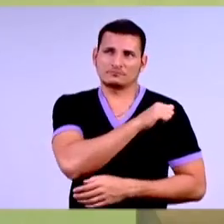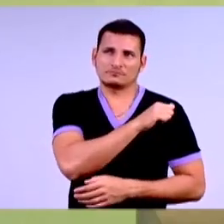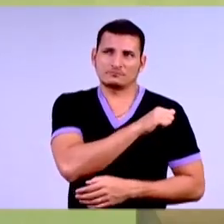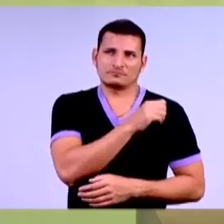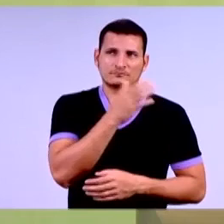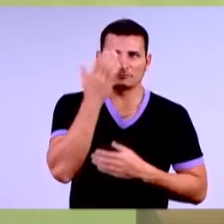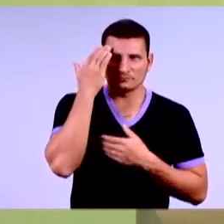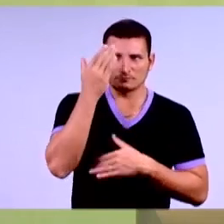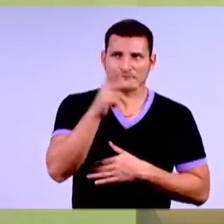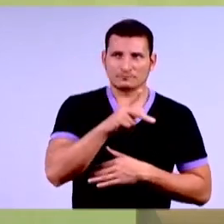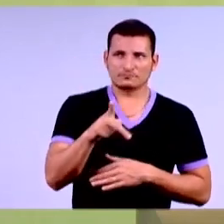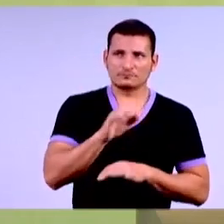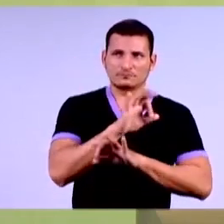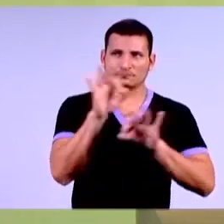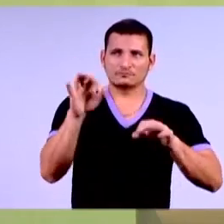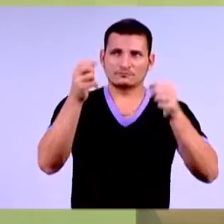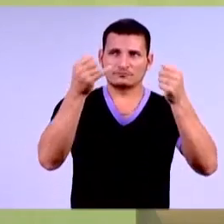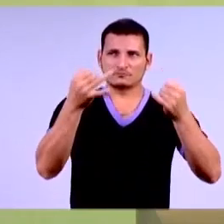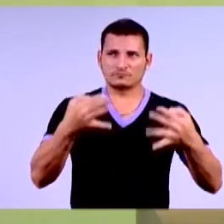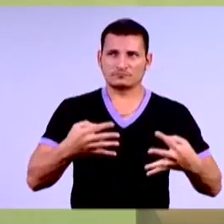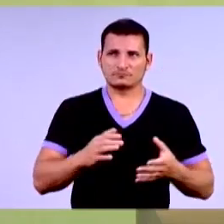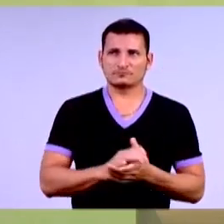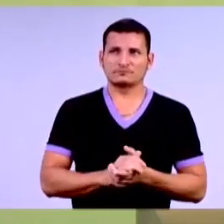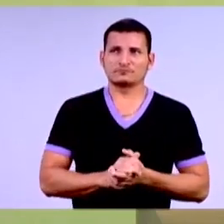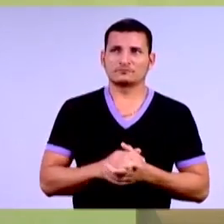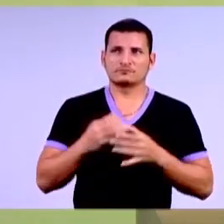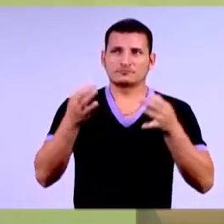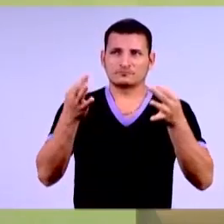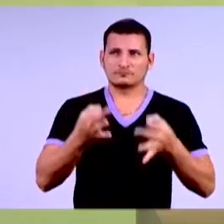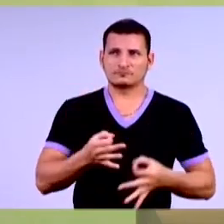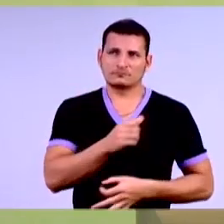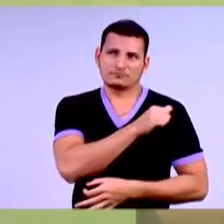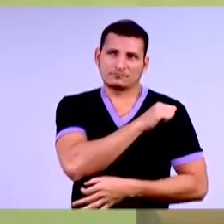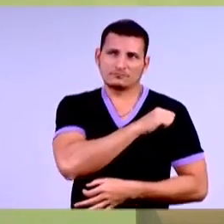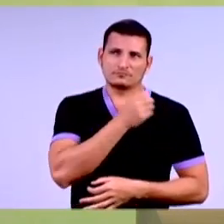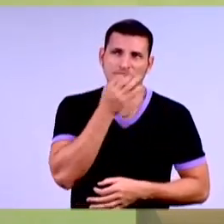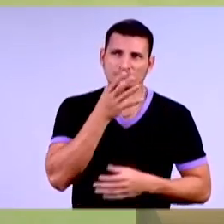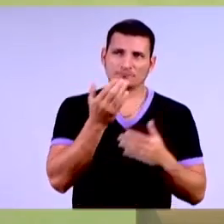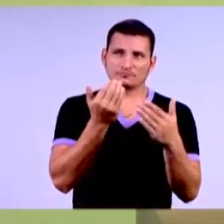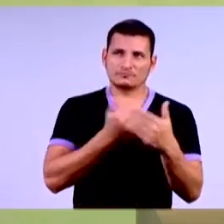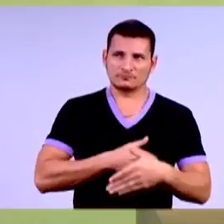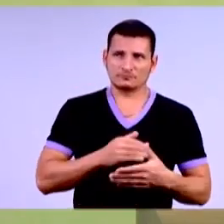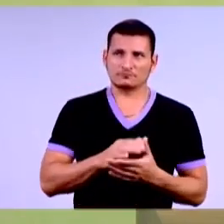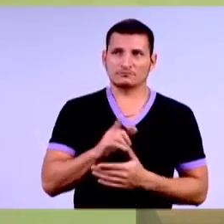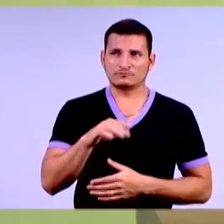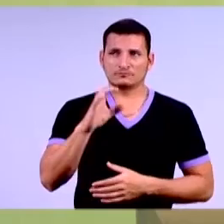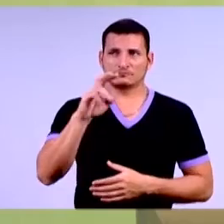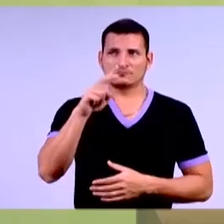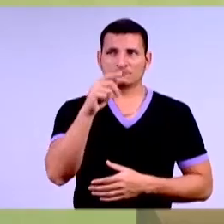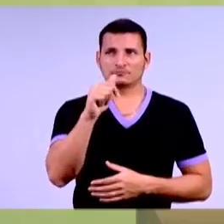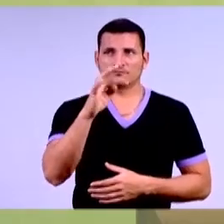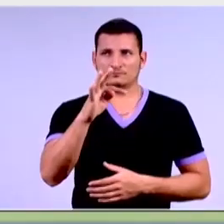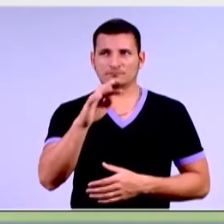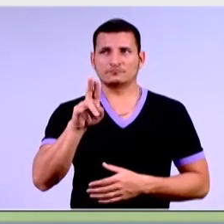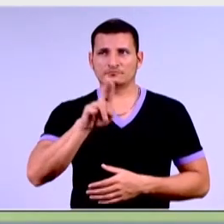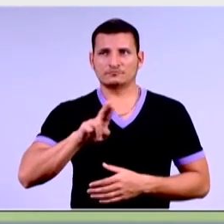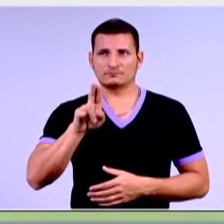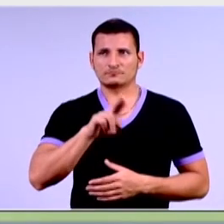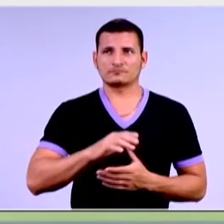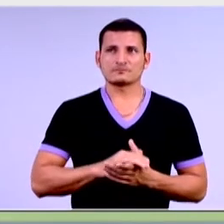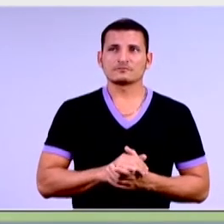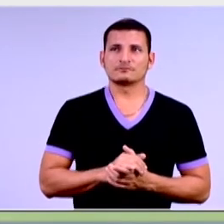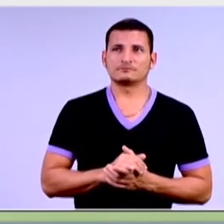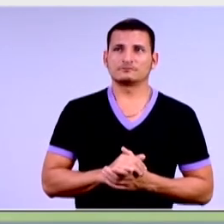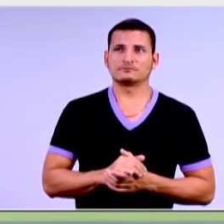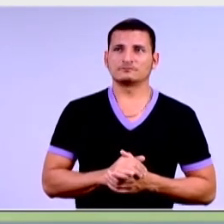ótimas explicações com certeza os alunos irão muito bem na prova que bom é um chefe está usando o cheque num próximo